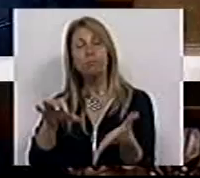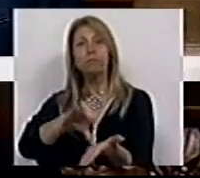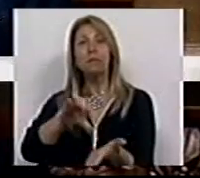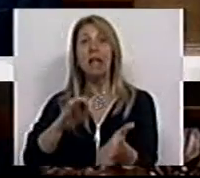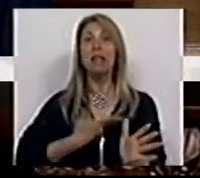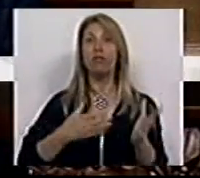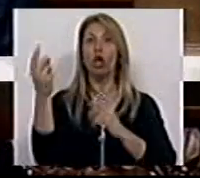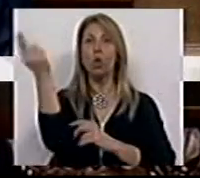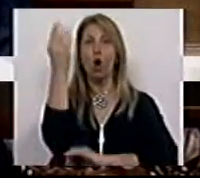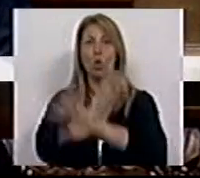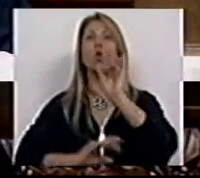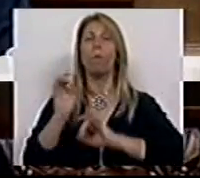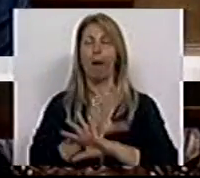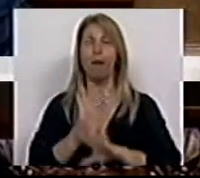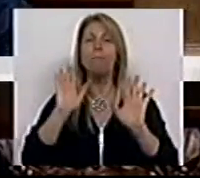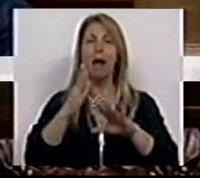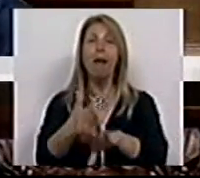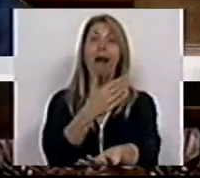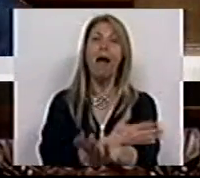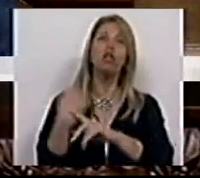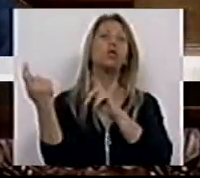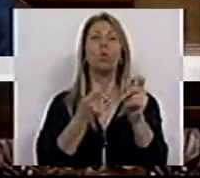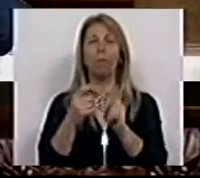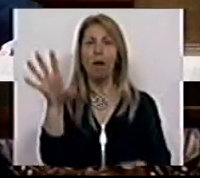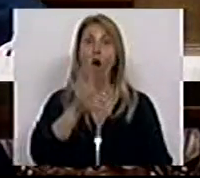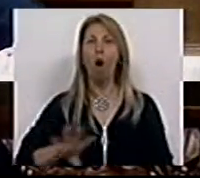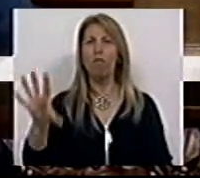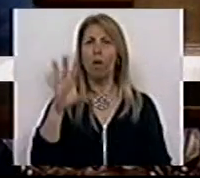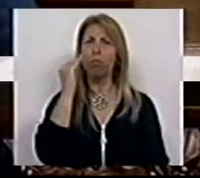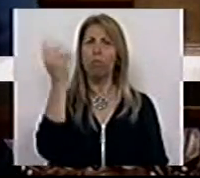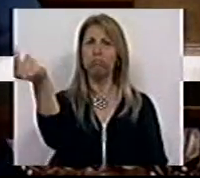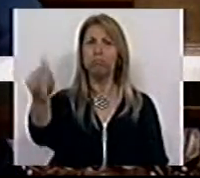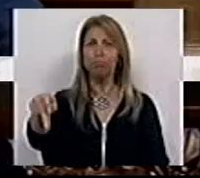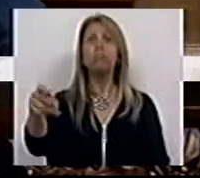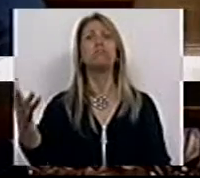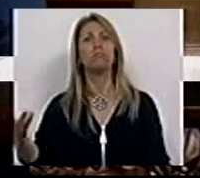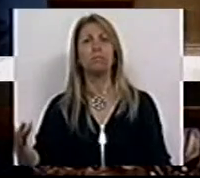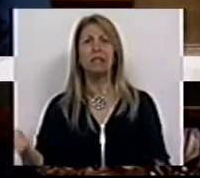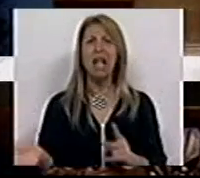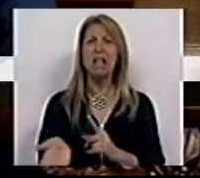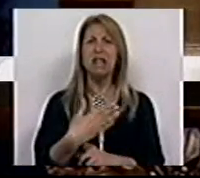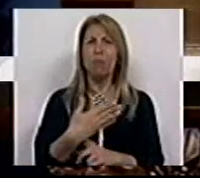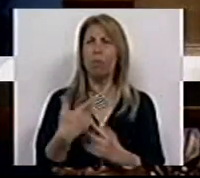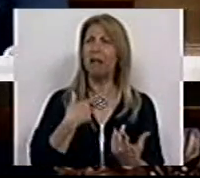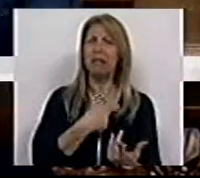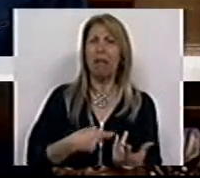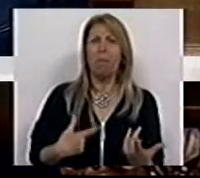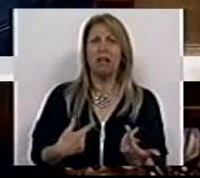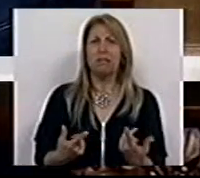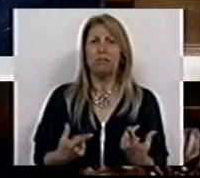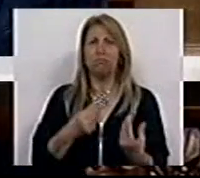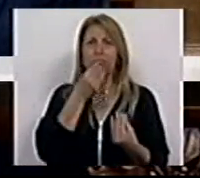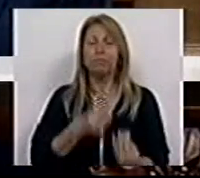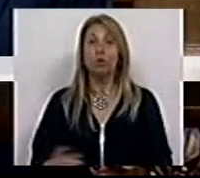Mas antes do debate propriamente dito, a forma inusitada e diplomaticamente insultuosa